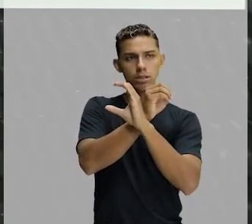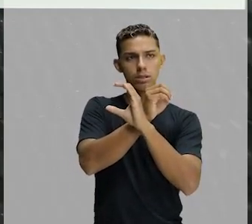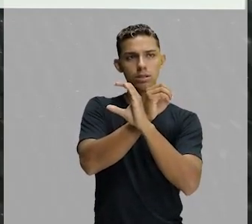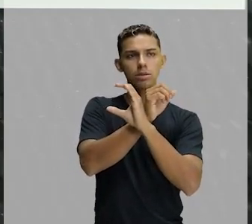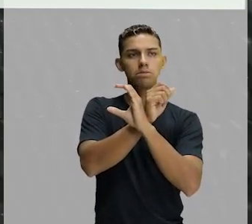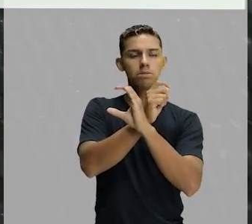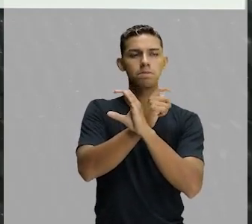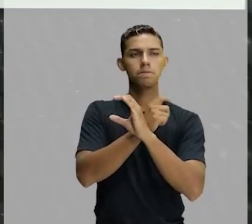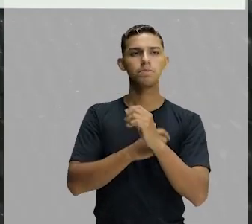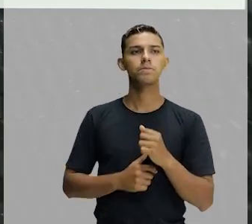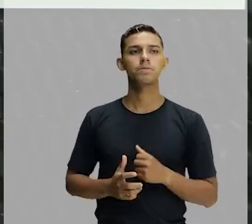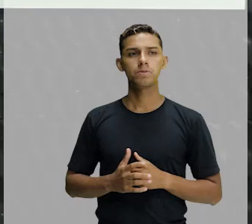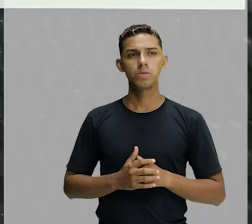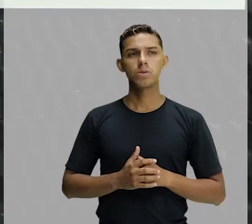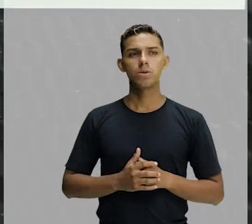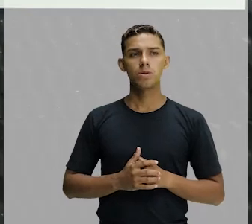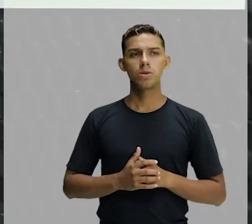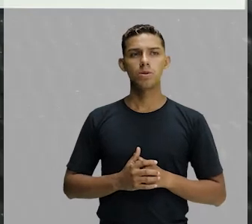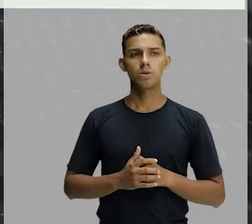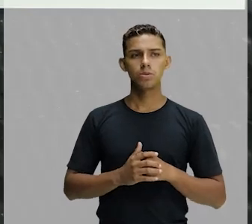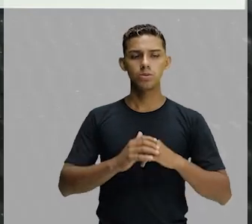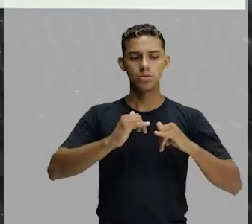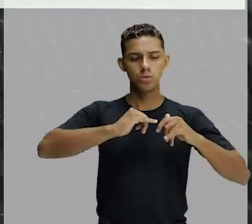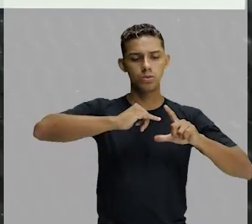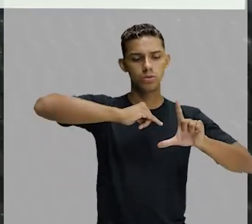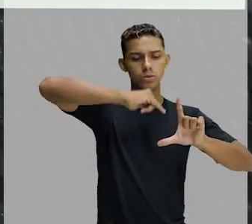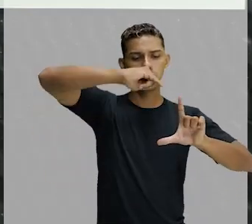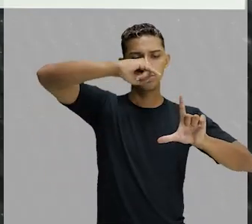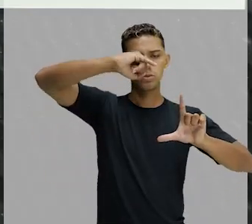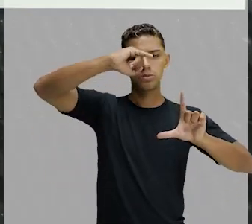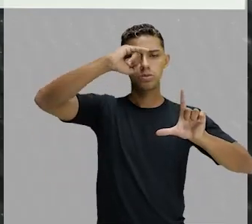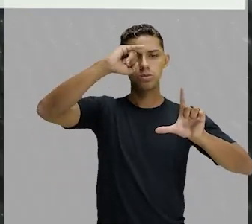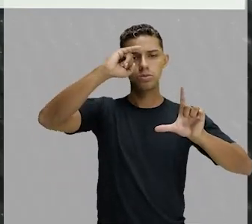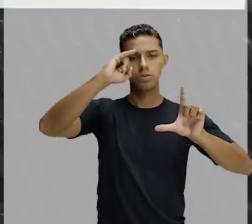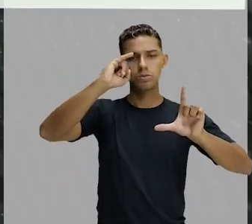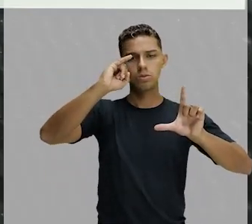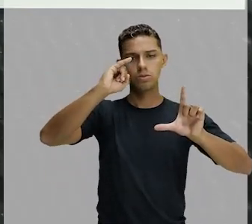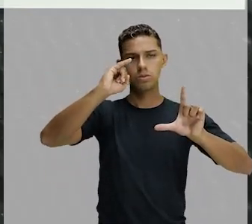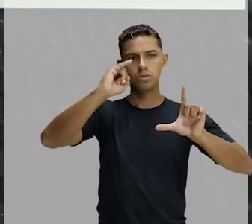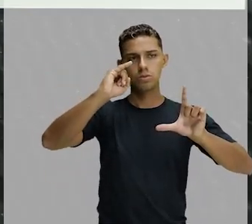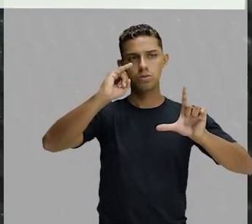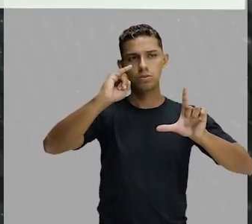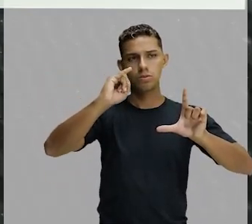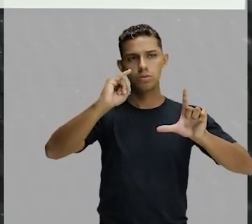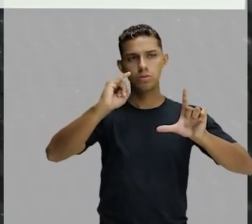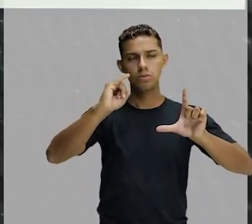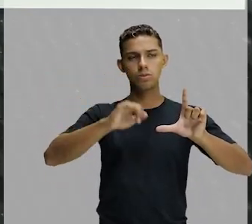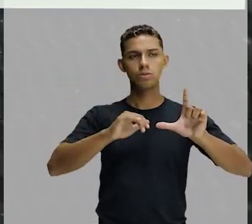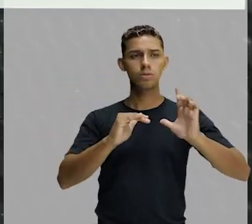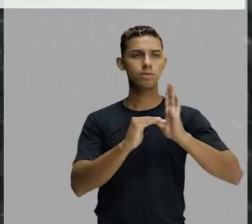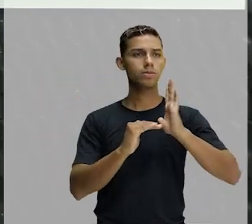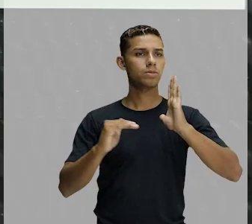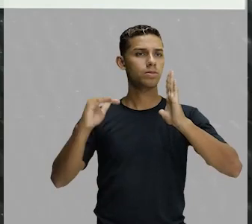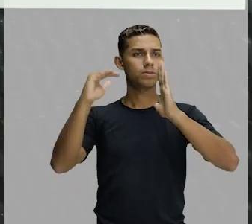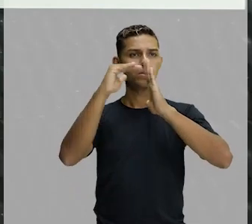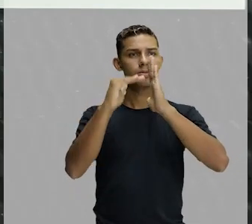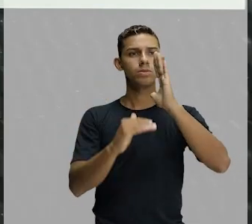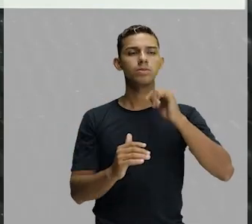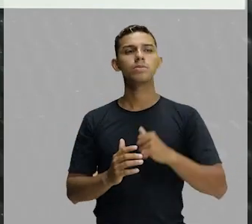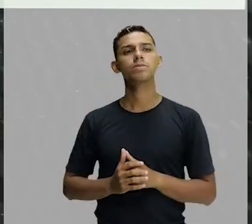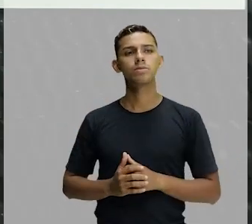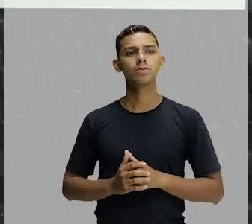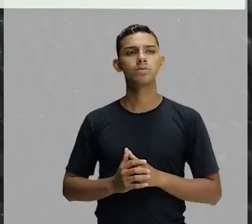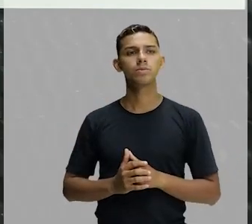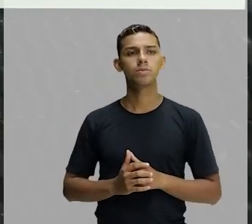Celsius, toda e qualquer planta, ela aumenta a sua taxa de fotossíntese. Mas se eu começar a aumentar a temperatura além dessa quantidade,